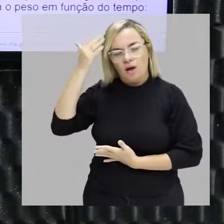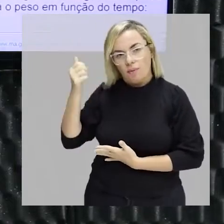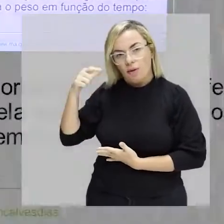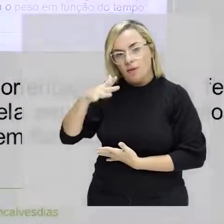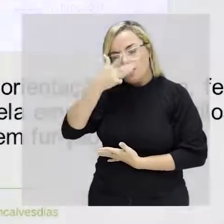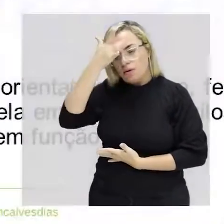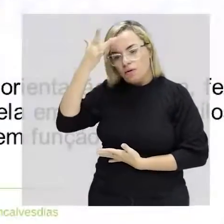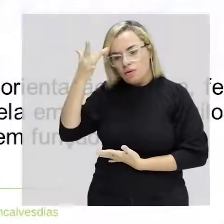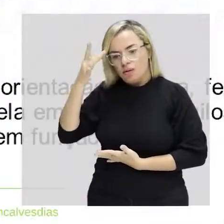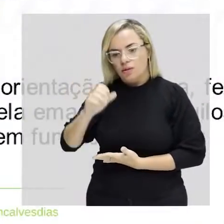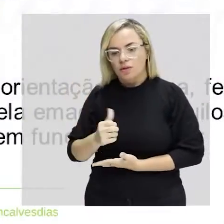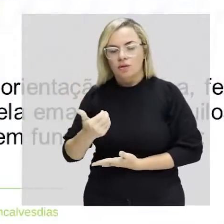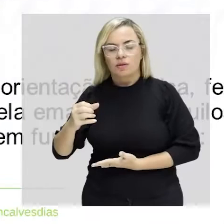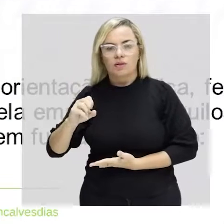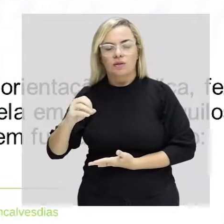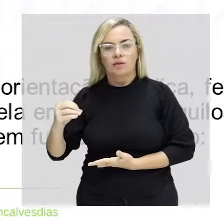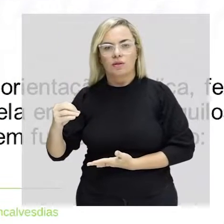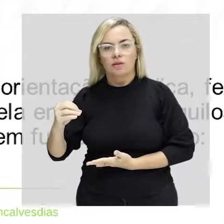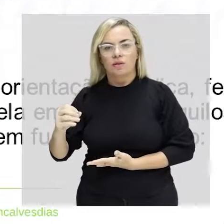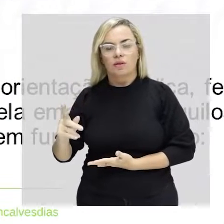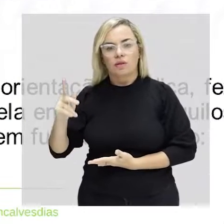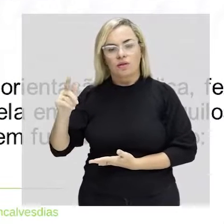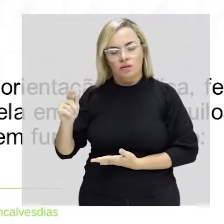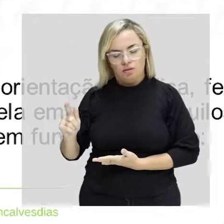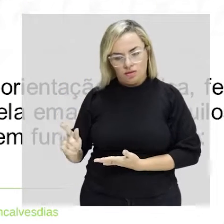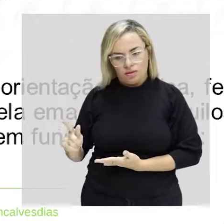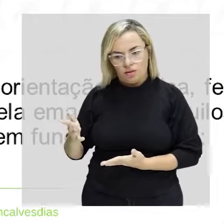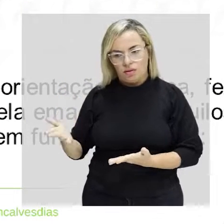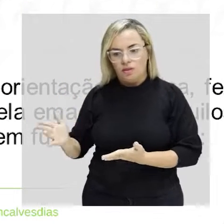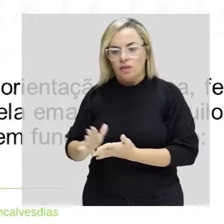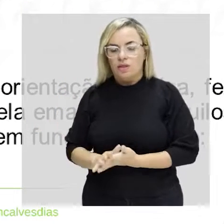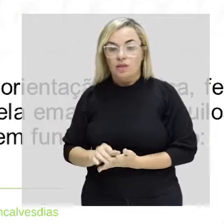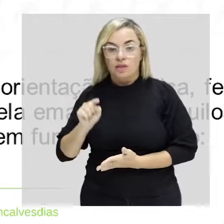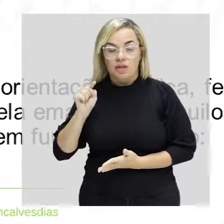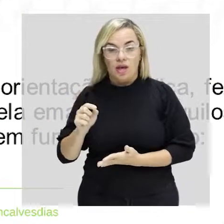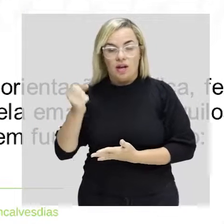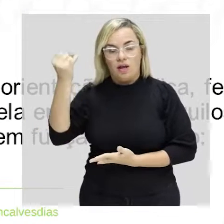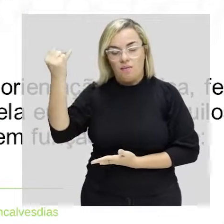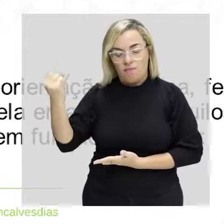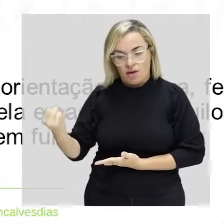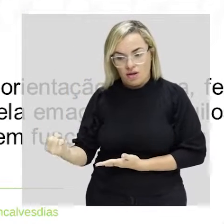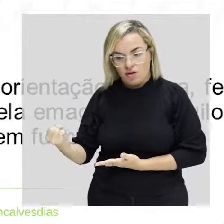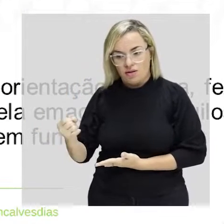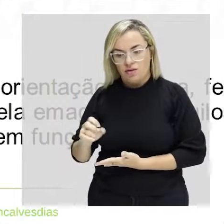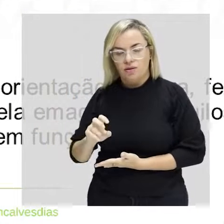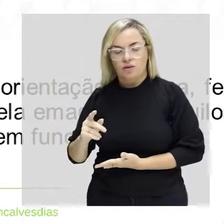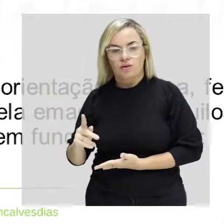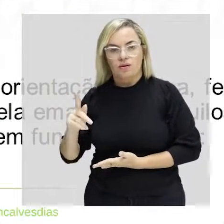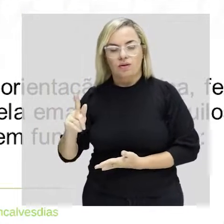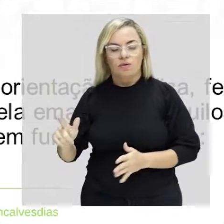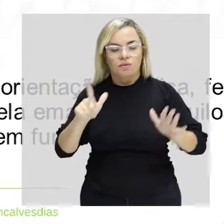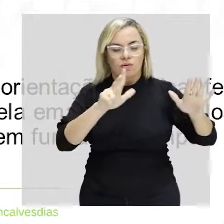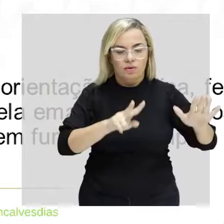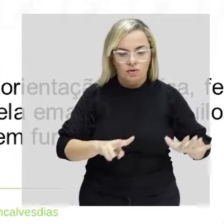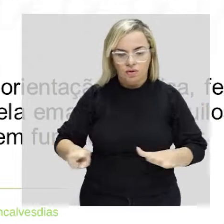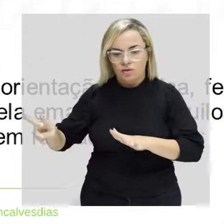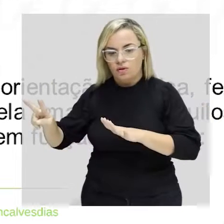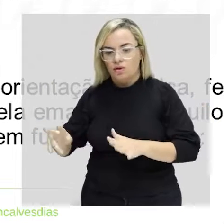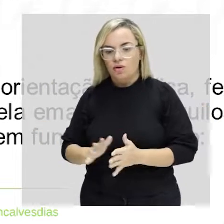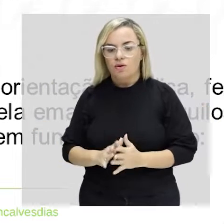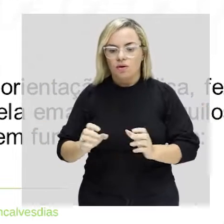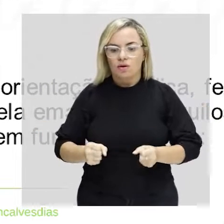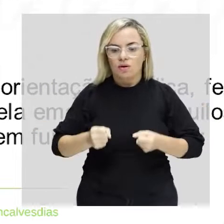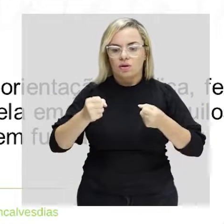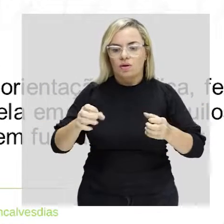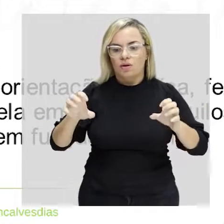de 180 quilos e ela emagreceu 5 quilos por semana, podemos estabelecer uma equação para o peso em função